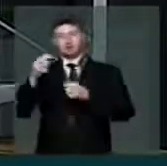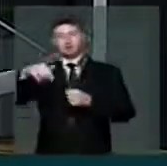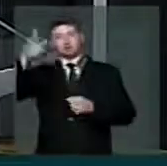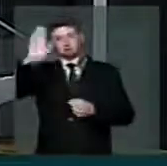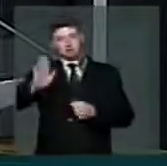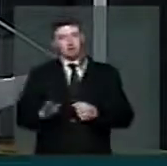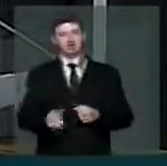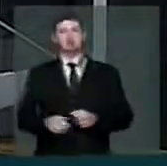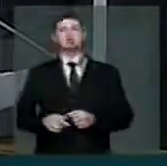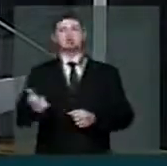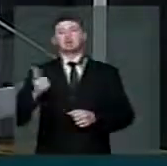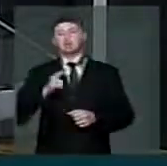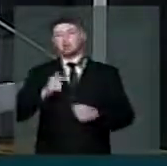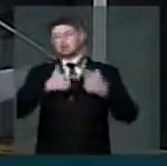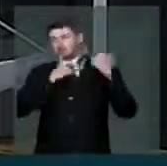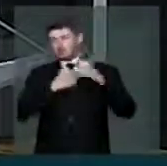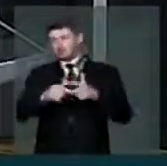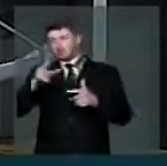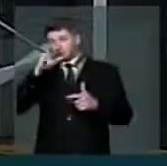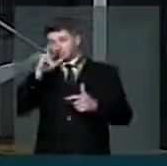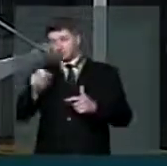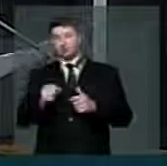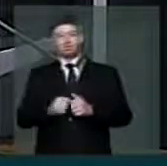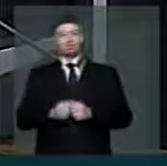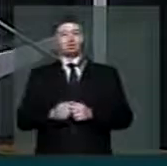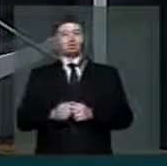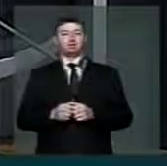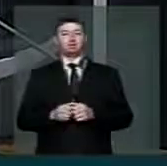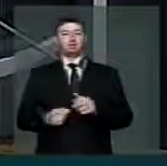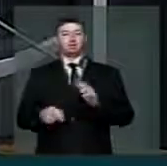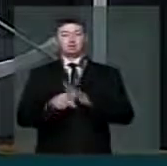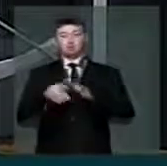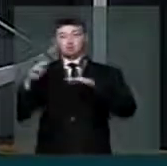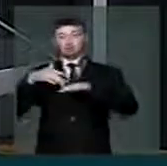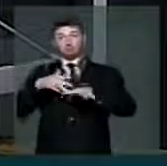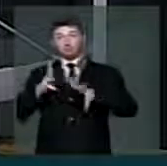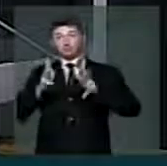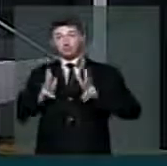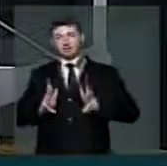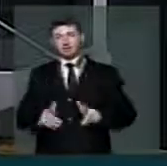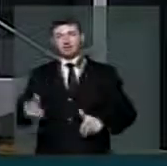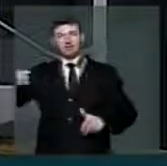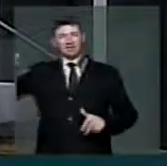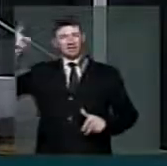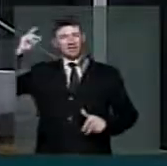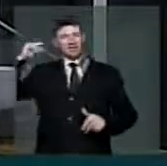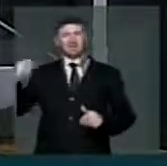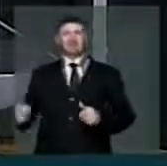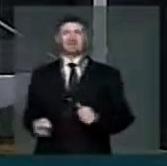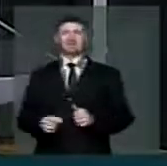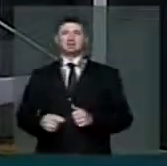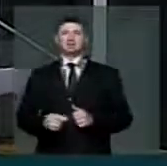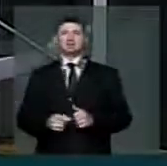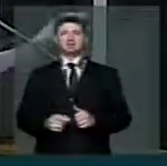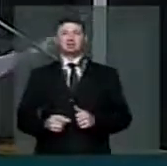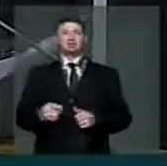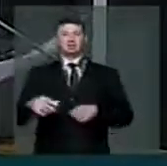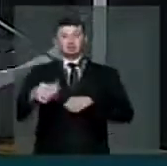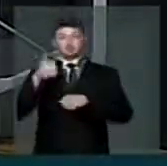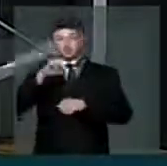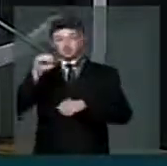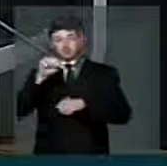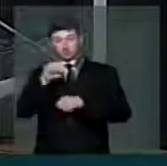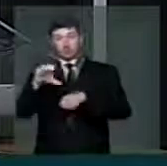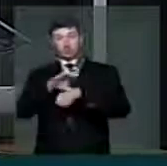país com a larga tradição que se iniciou com o movimento sanitarista, que teve na Constituinte